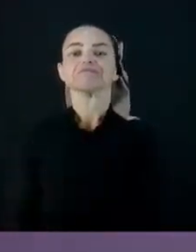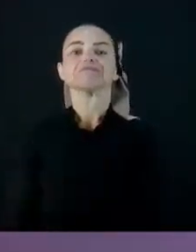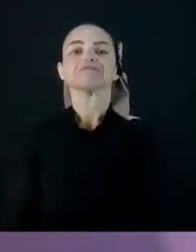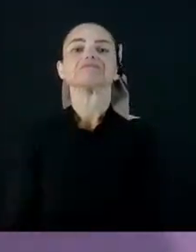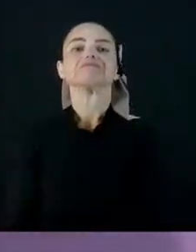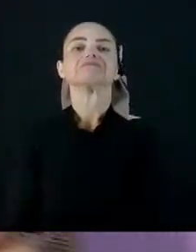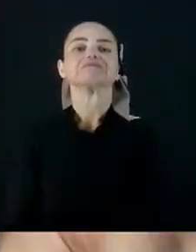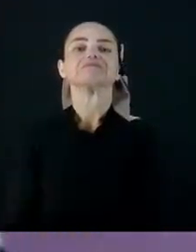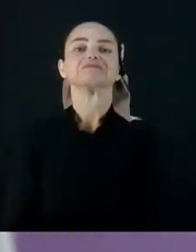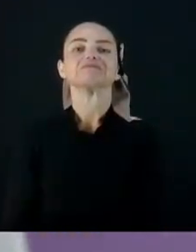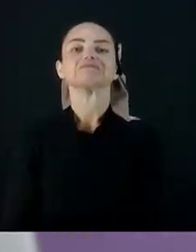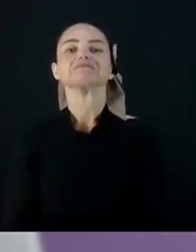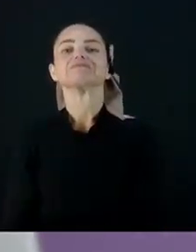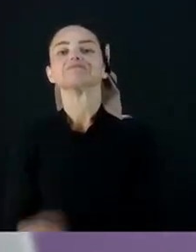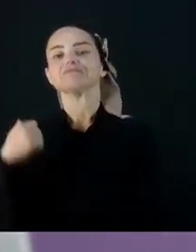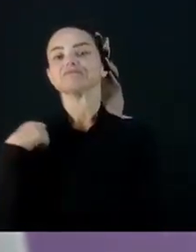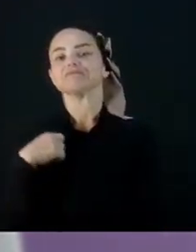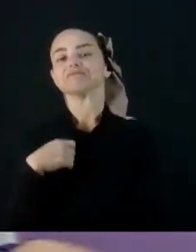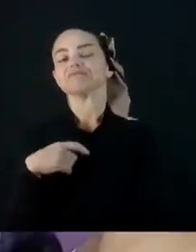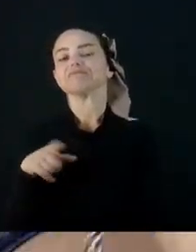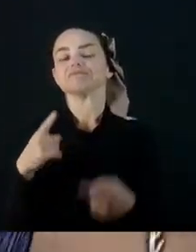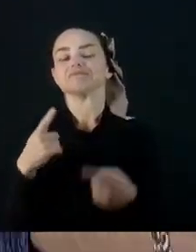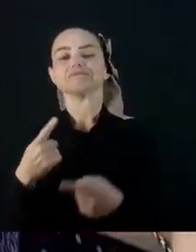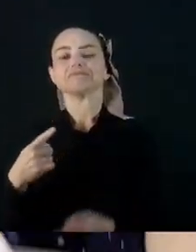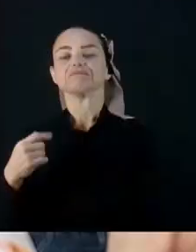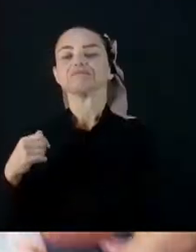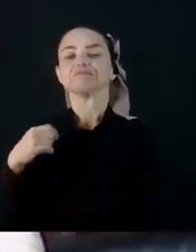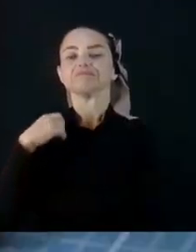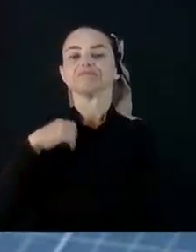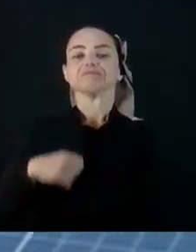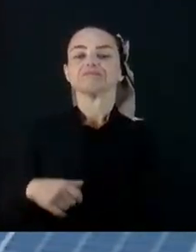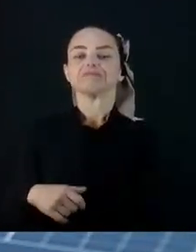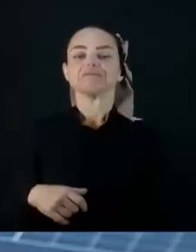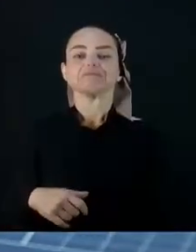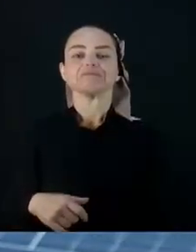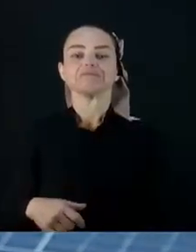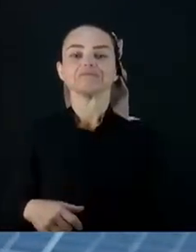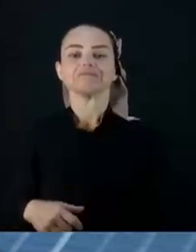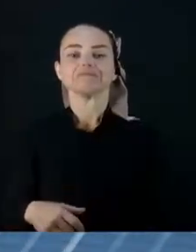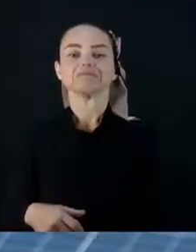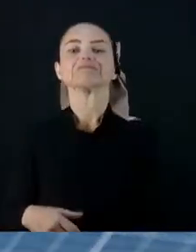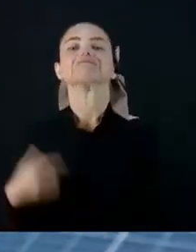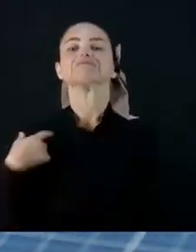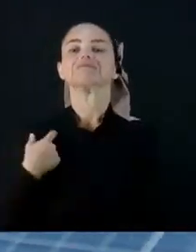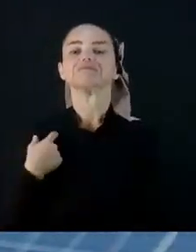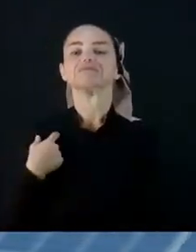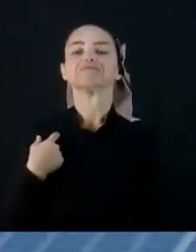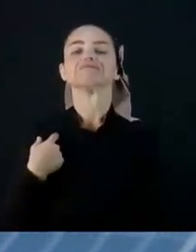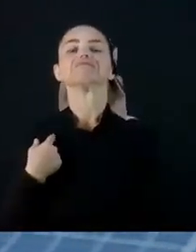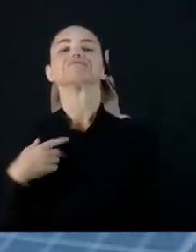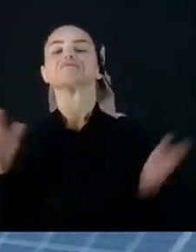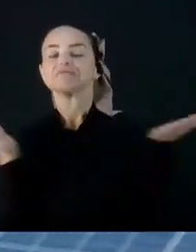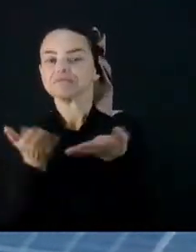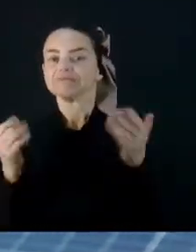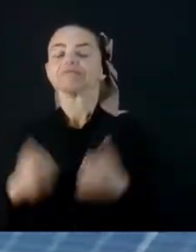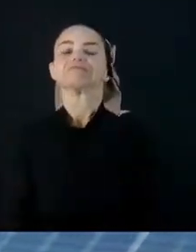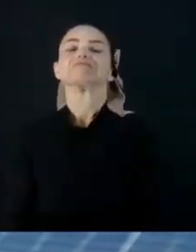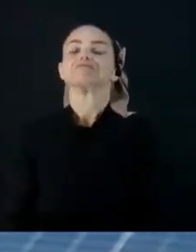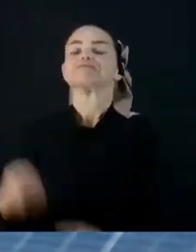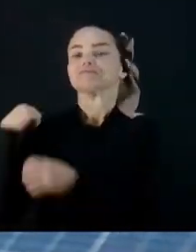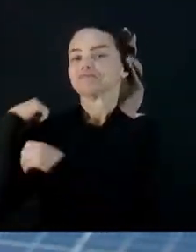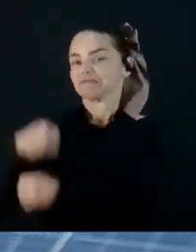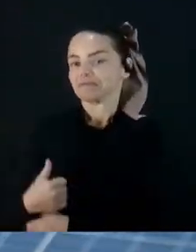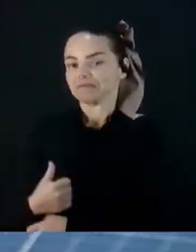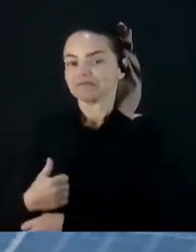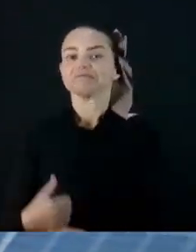Aquelas bolsinhas. E pra mochilinha, a gente passa aqui, prende outro lado e prende aqui embaixo. Ela já vira o saquinho mochila. Ah, bacana. Antes